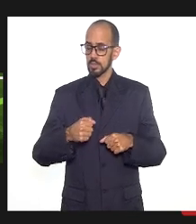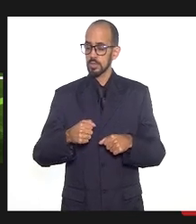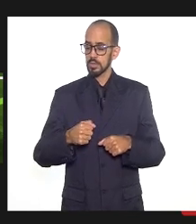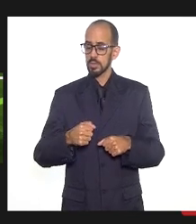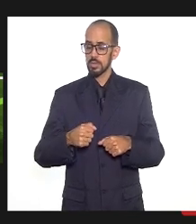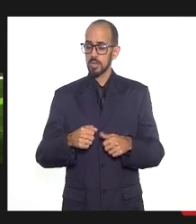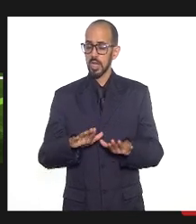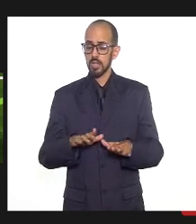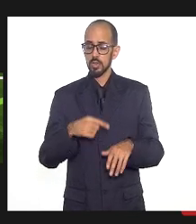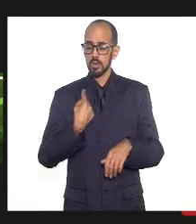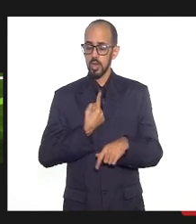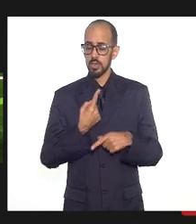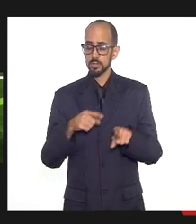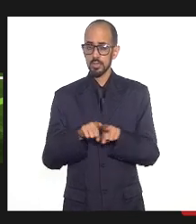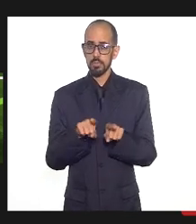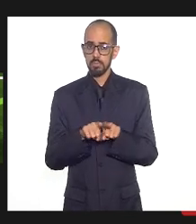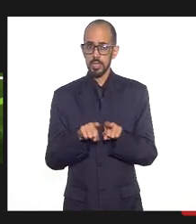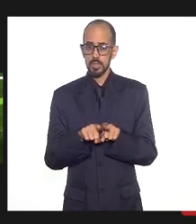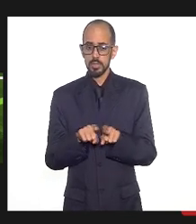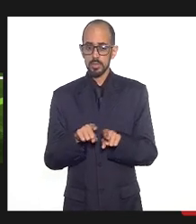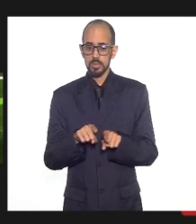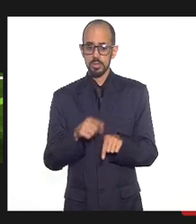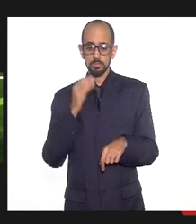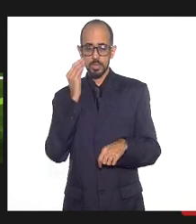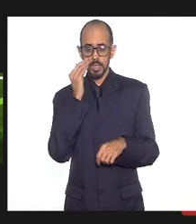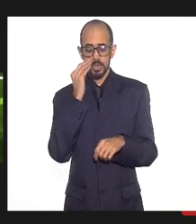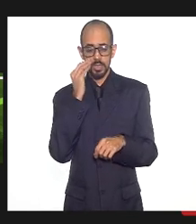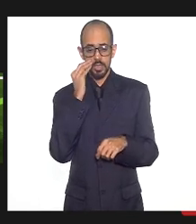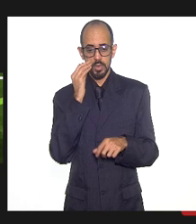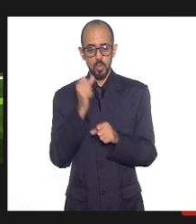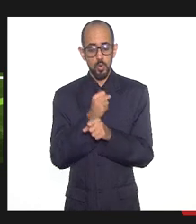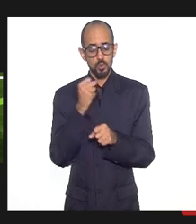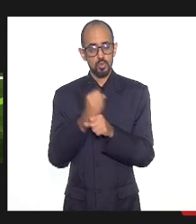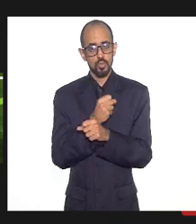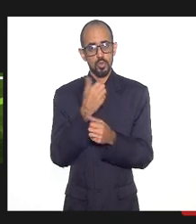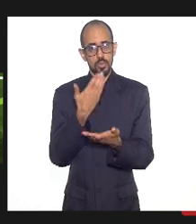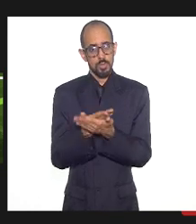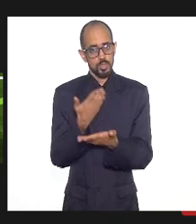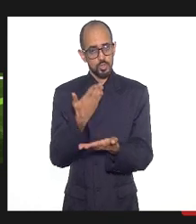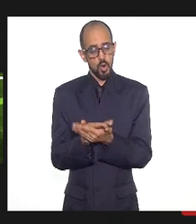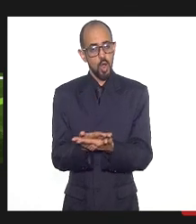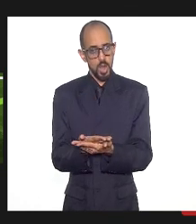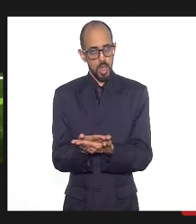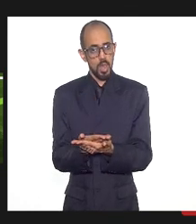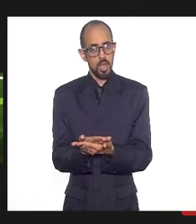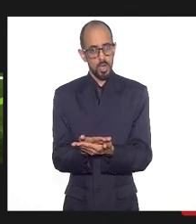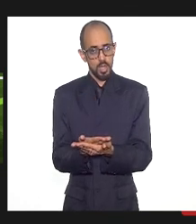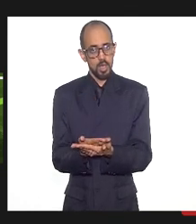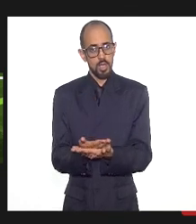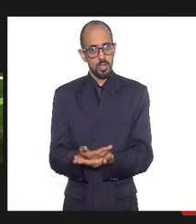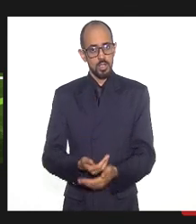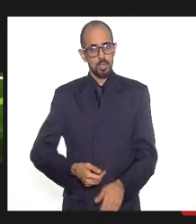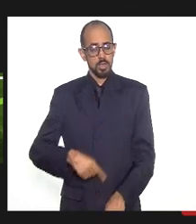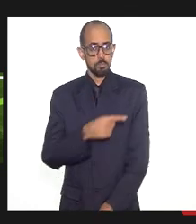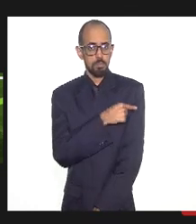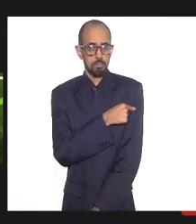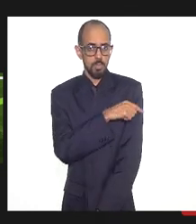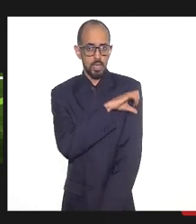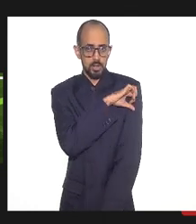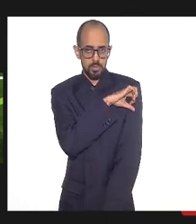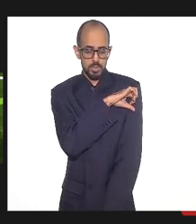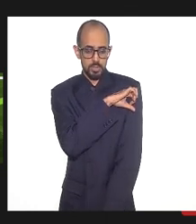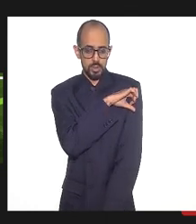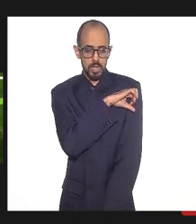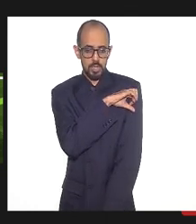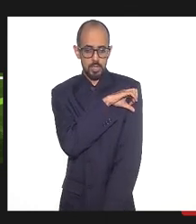Nós aqui também agora estamos construindo a escola quilombola de primeiro segmento, né? Da hoje